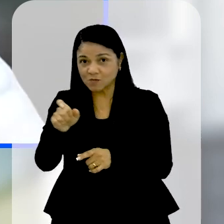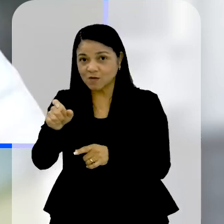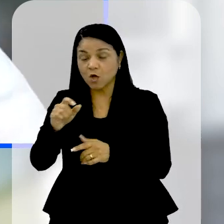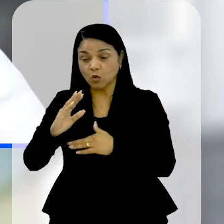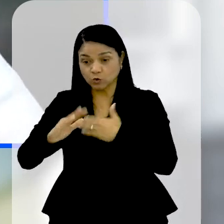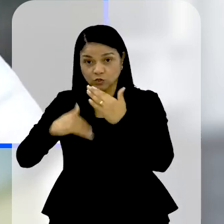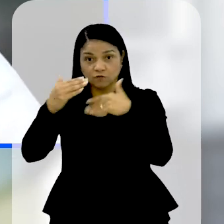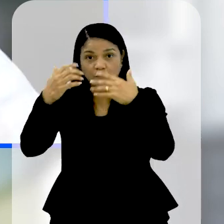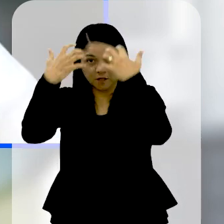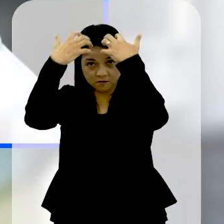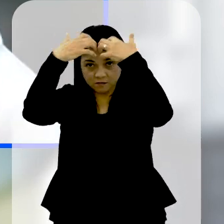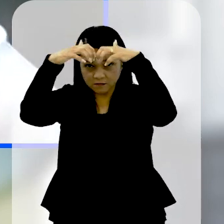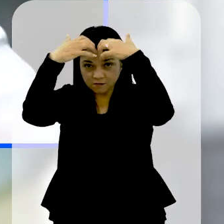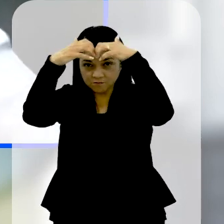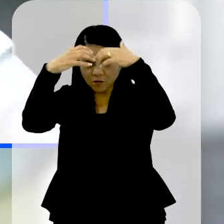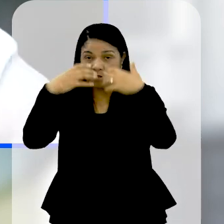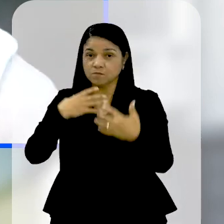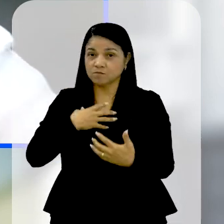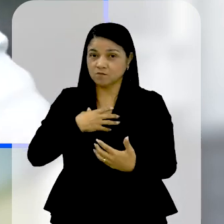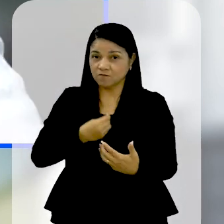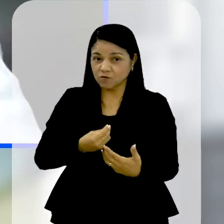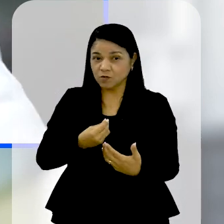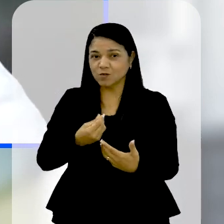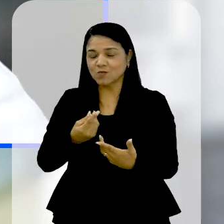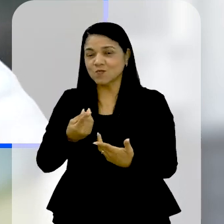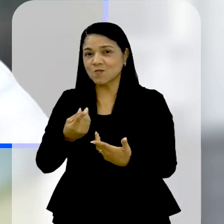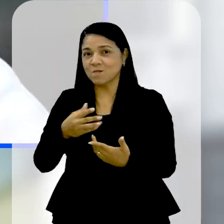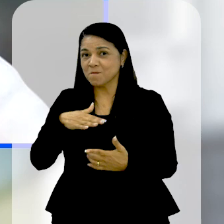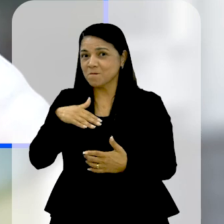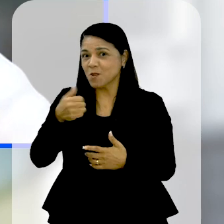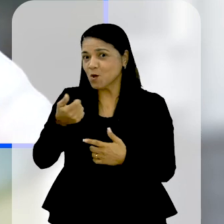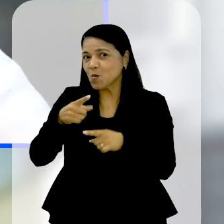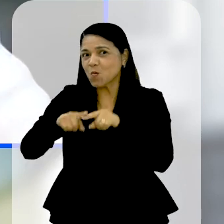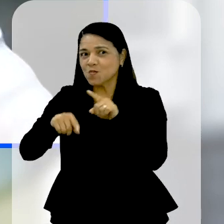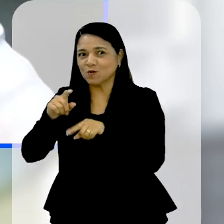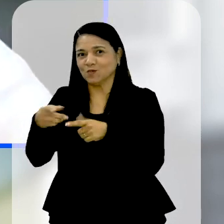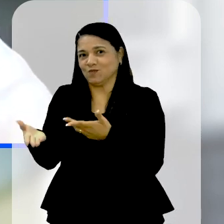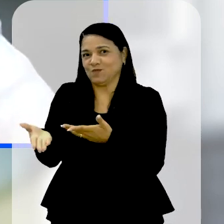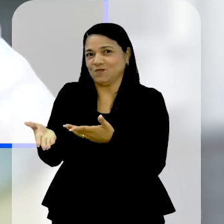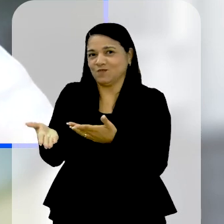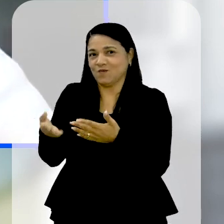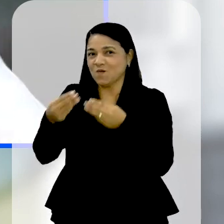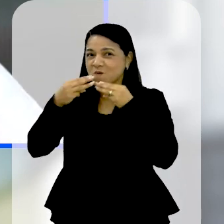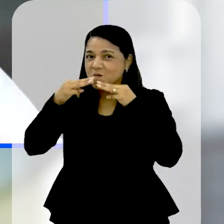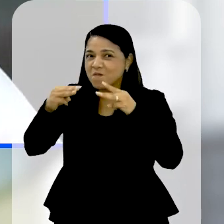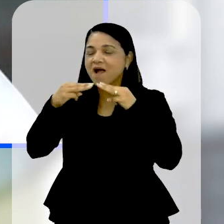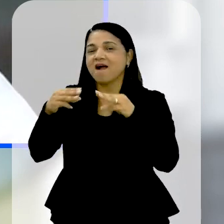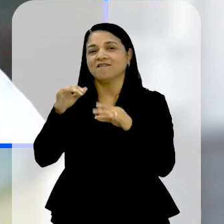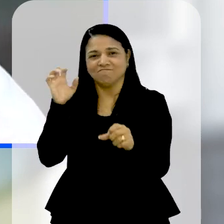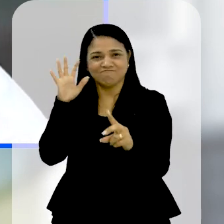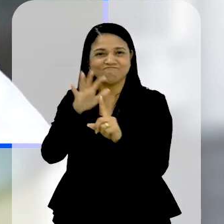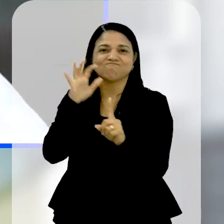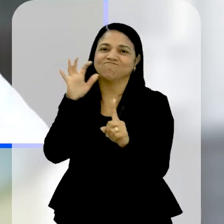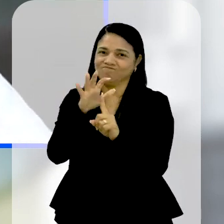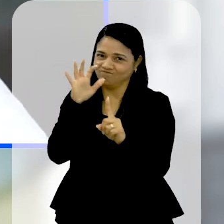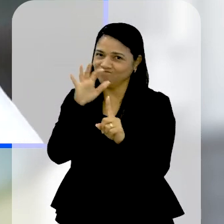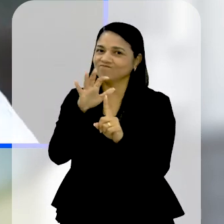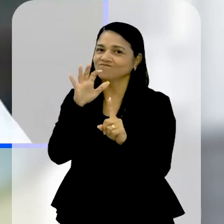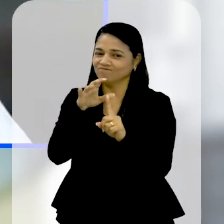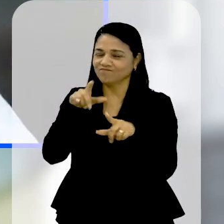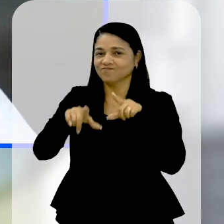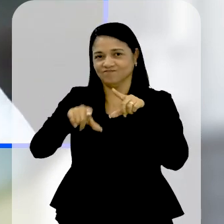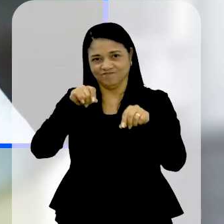que ele falou, o desenvolvimento cerebral do meu filho por causa do produto. Então, o marketing influencia